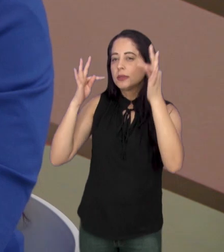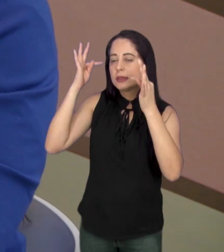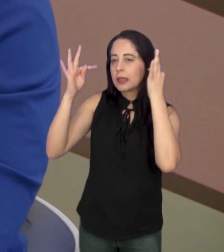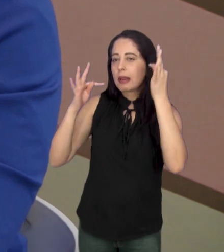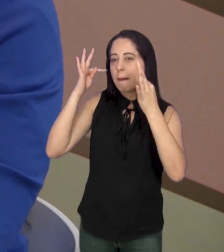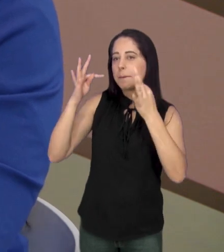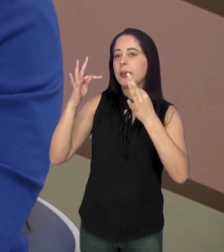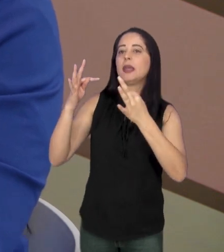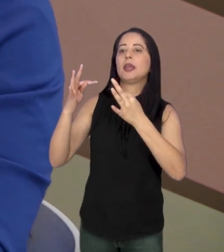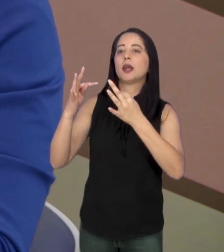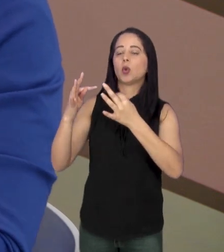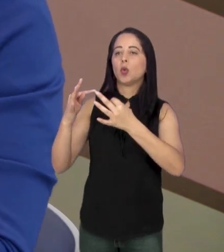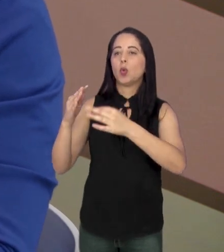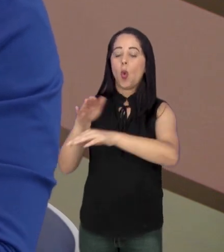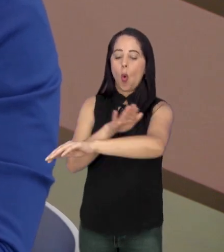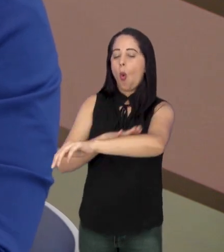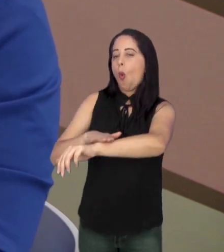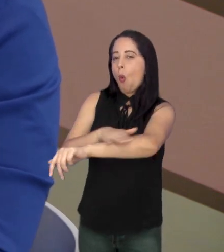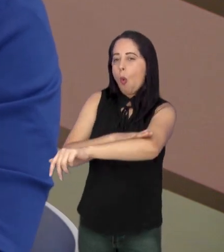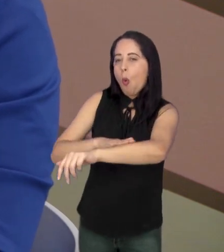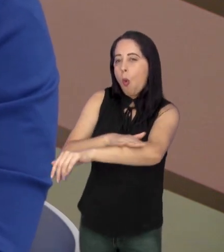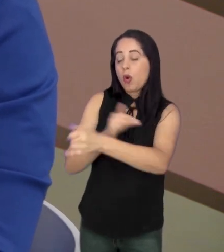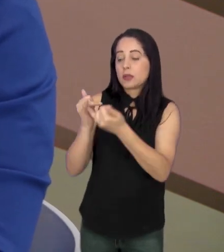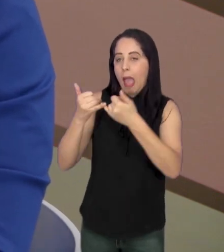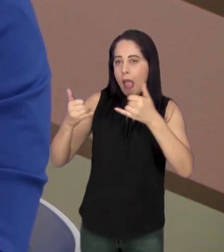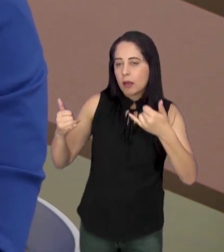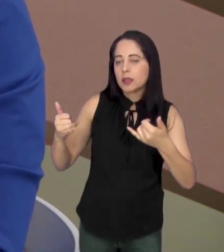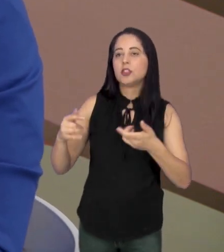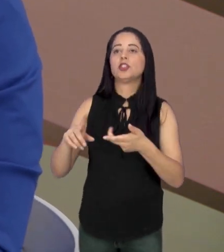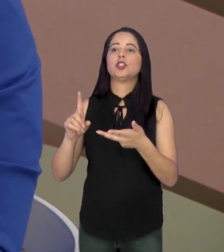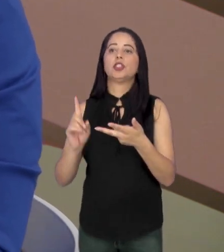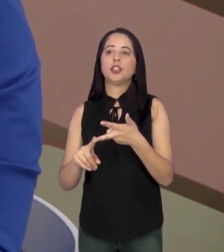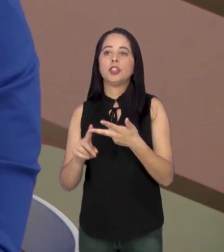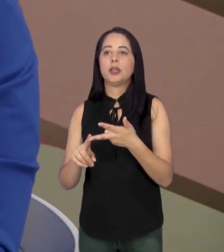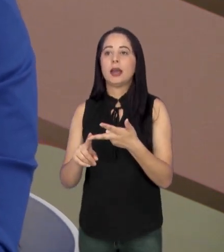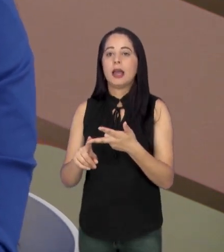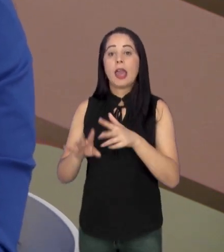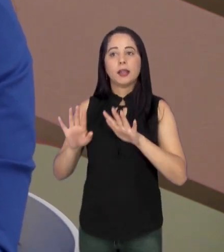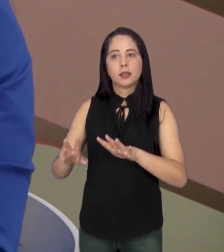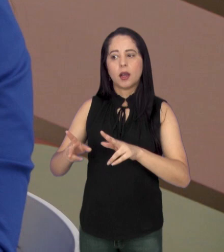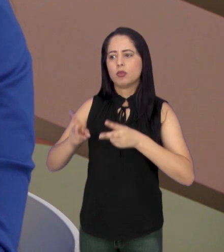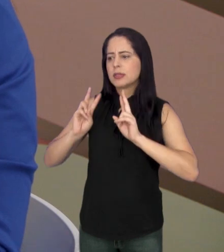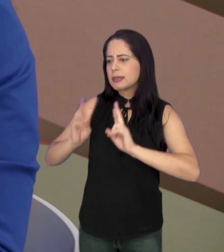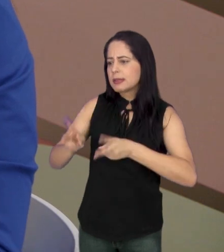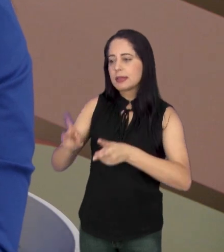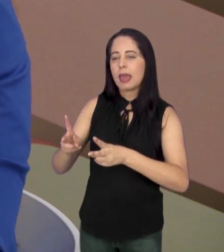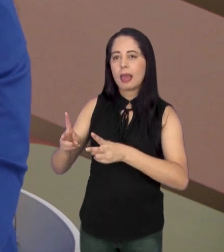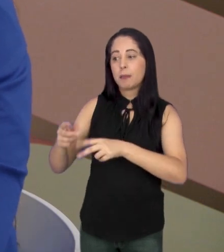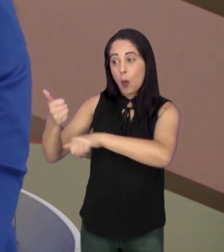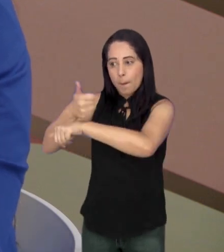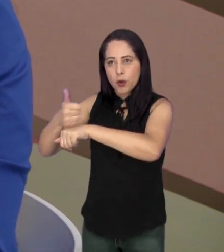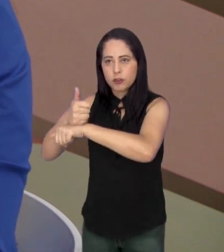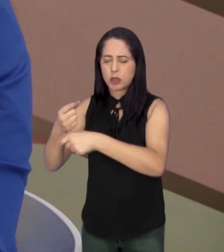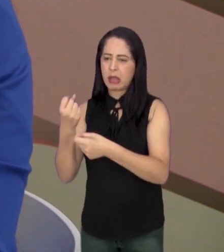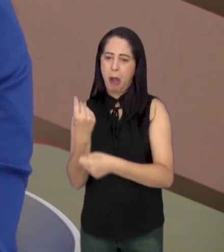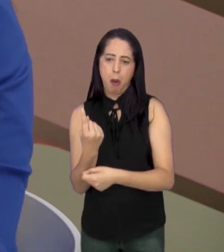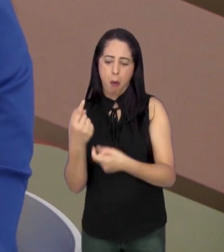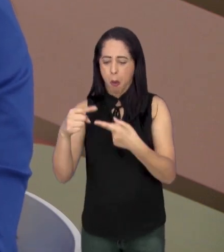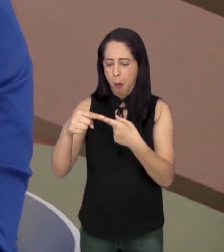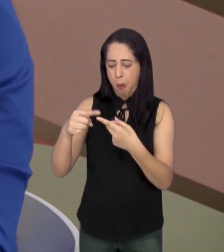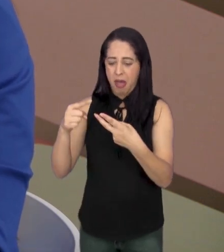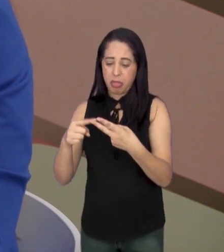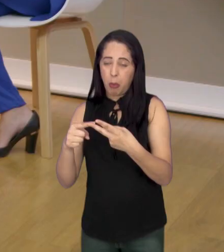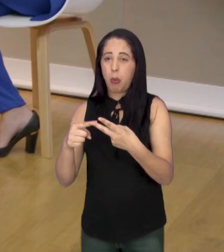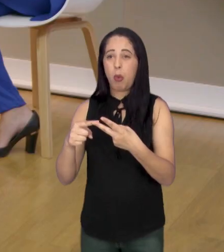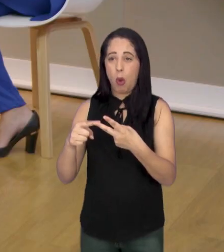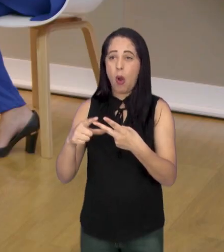quânticas energéticas. Então, assim, obviamente, o naturopata acaba se especializando em uma, duas, até 3 terapias. É